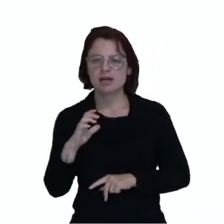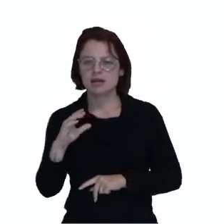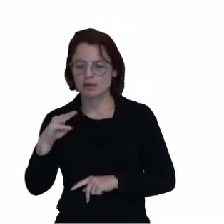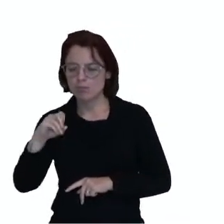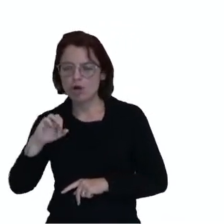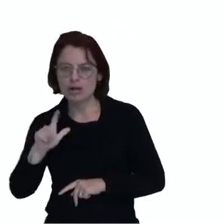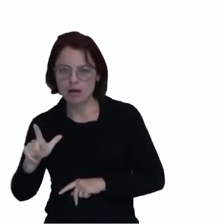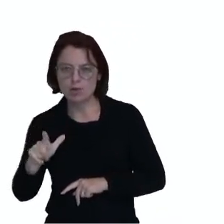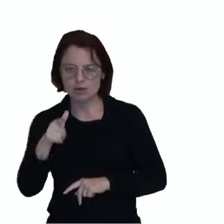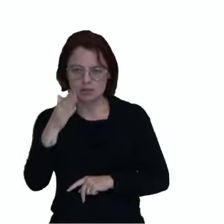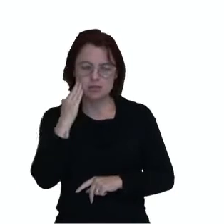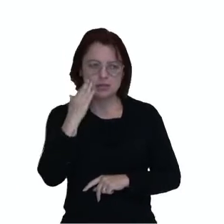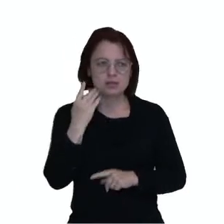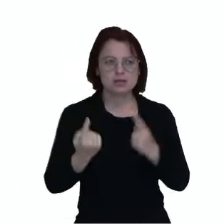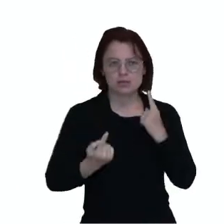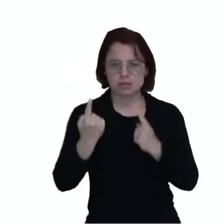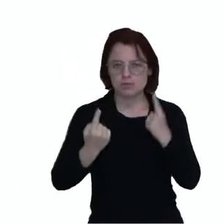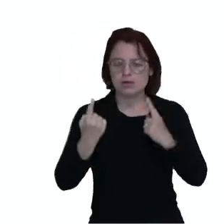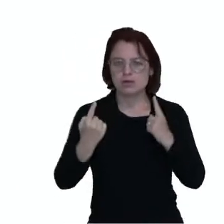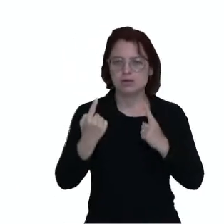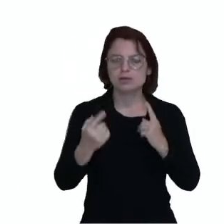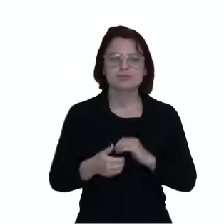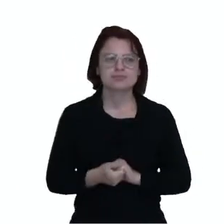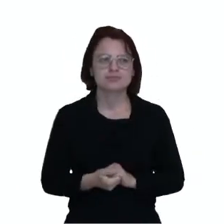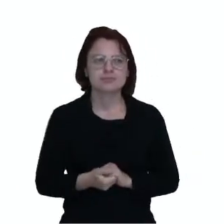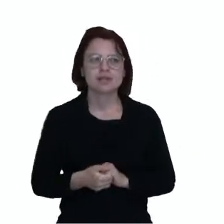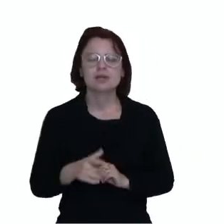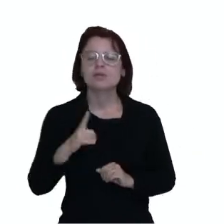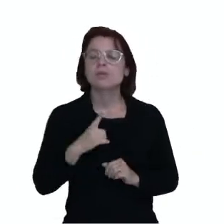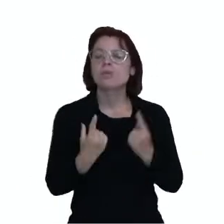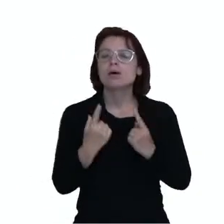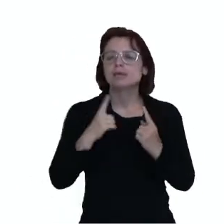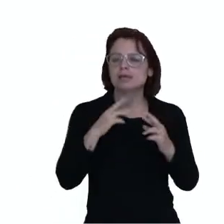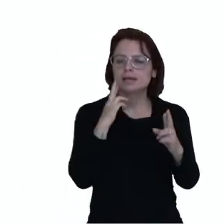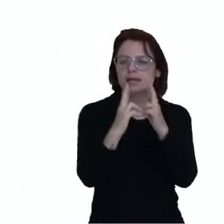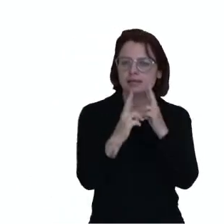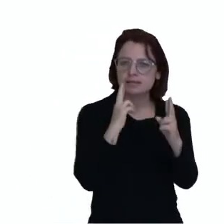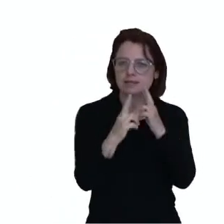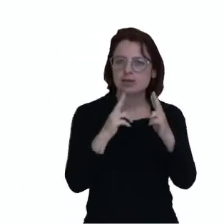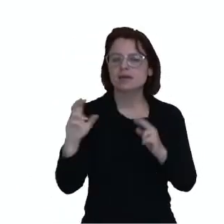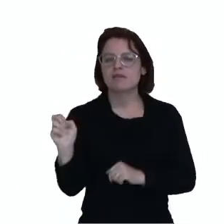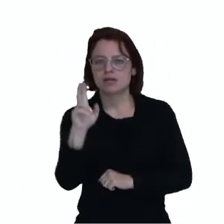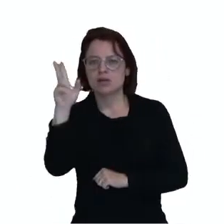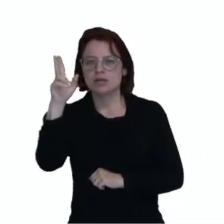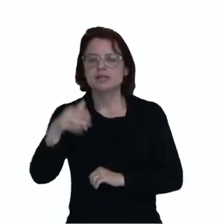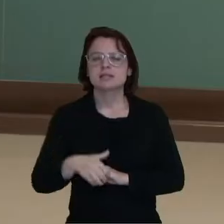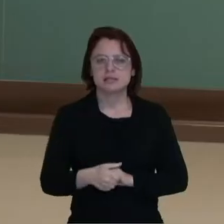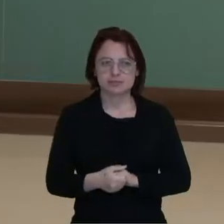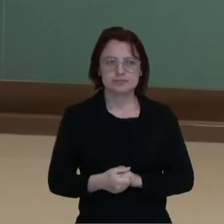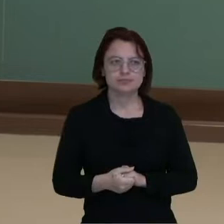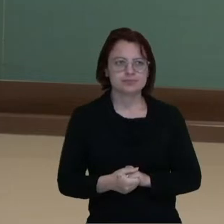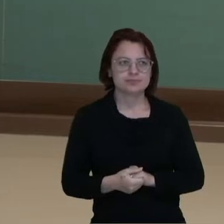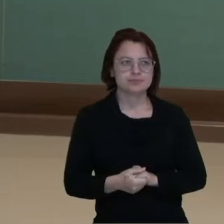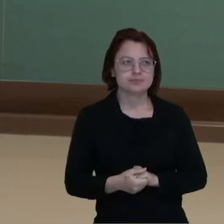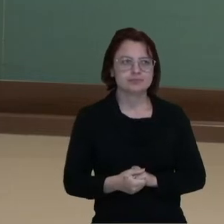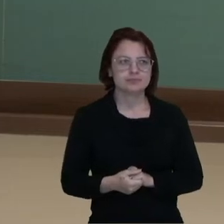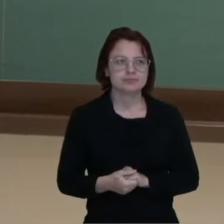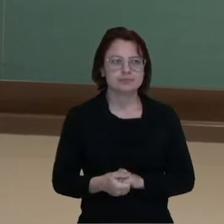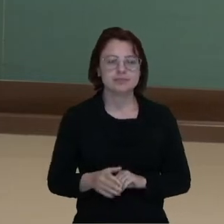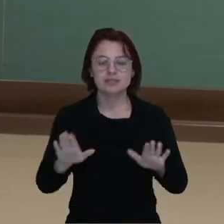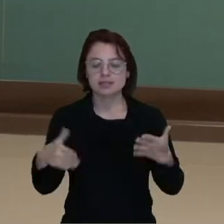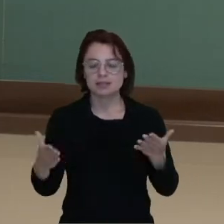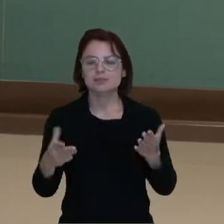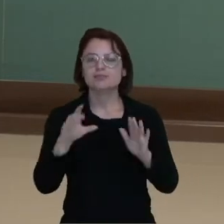diferença entre qual que é a relação, né, entre ética, moral e valores, né? Bom, gente,